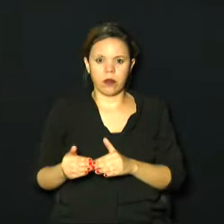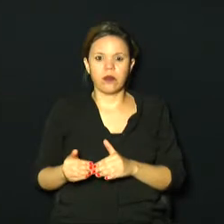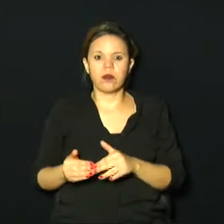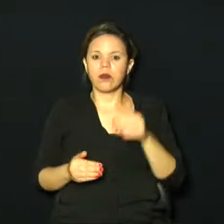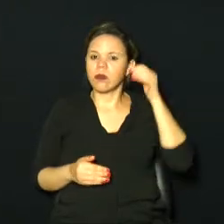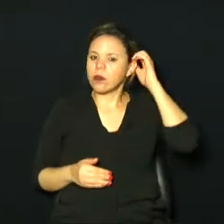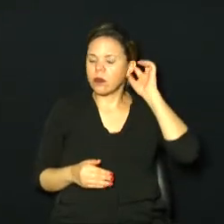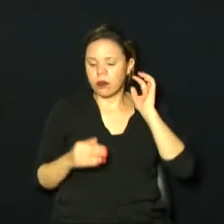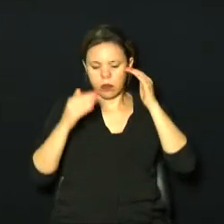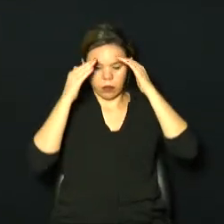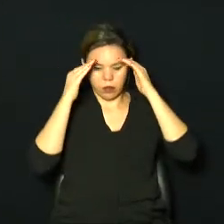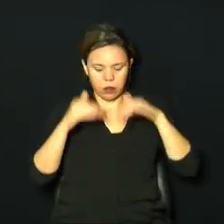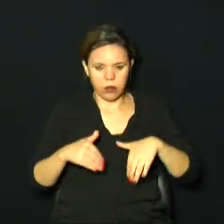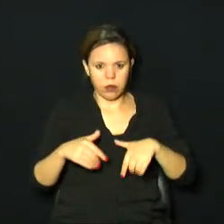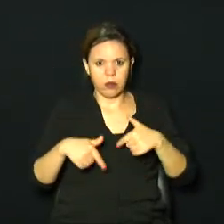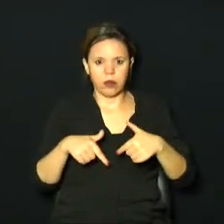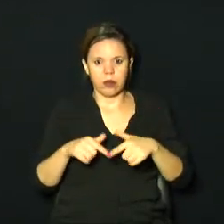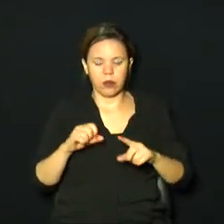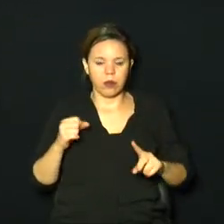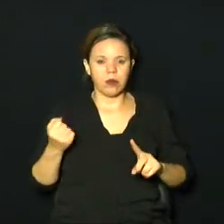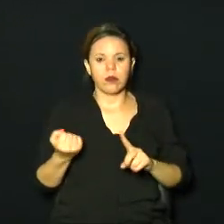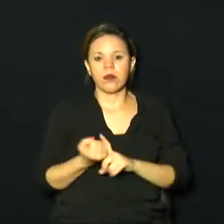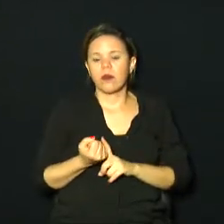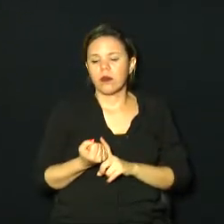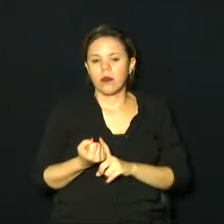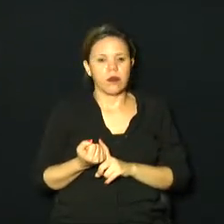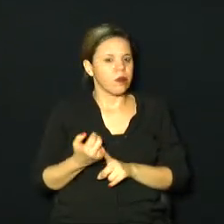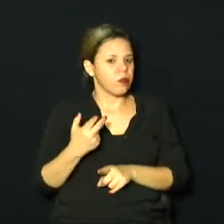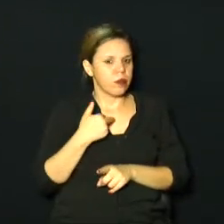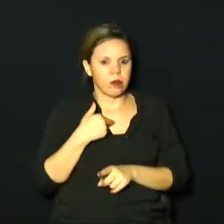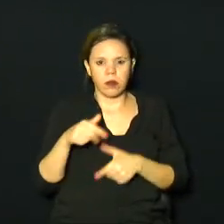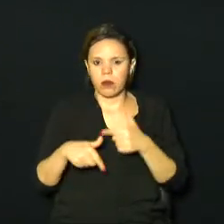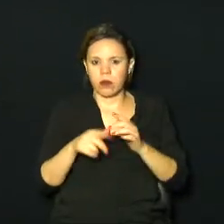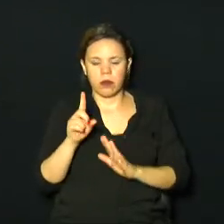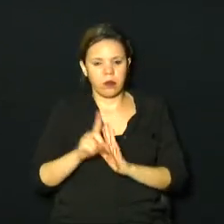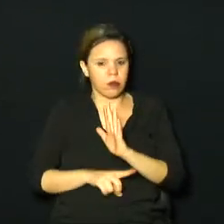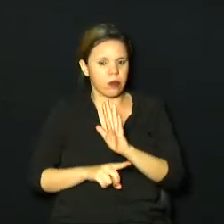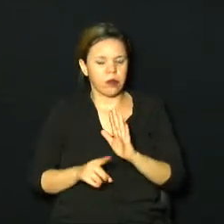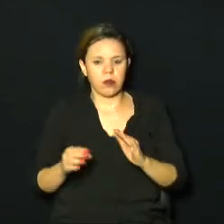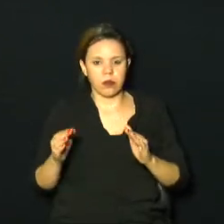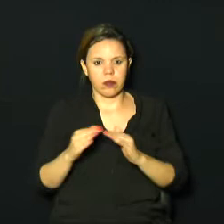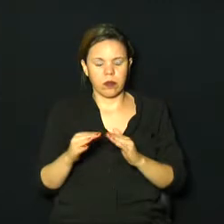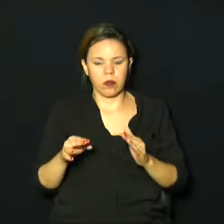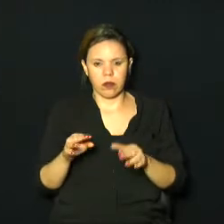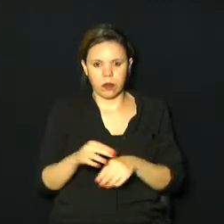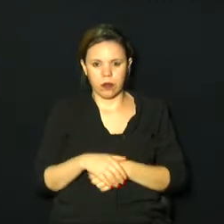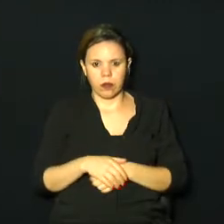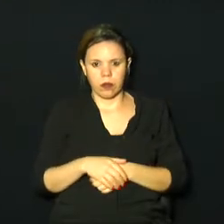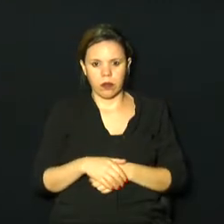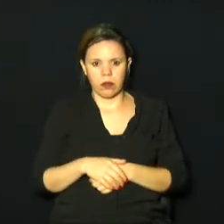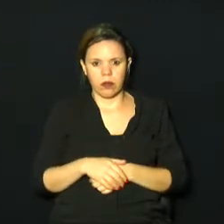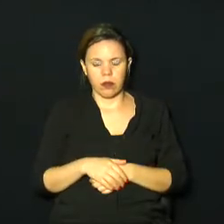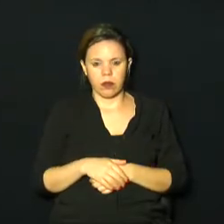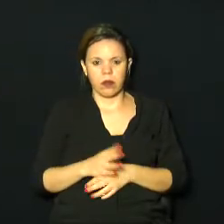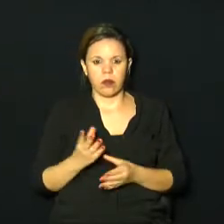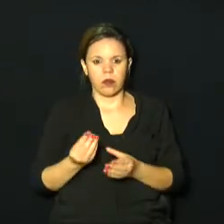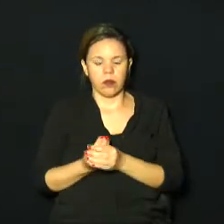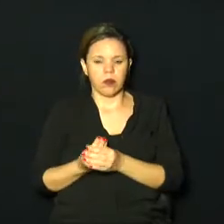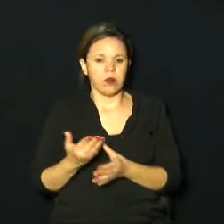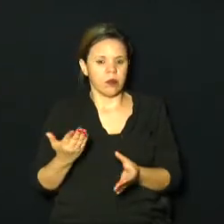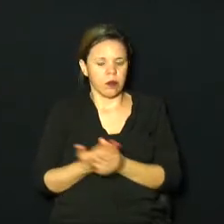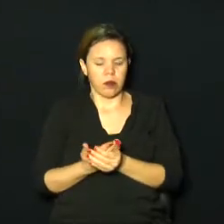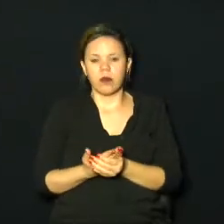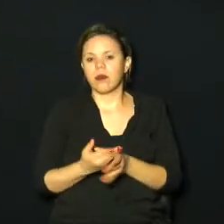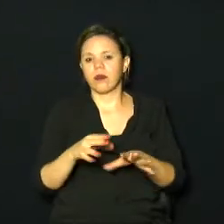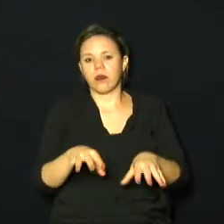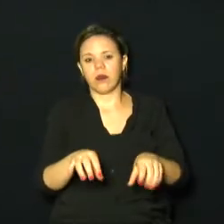não cumpria a função social, não exercia seus direitos de propriedade devidamente, ingressa com uma ação de reintegração de